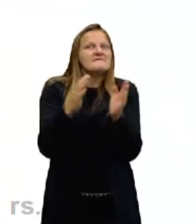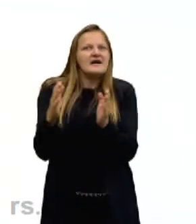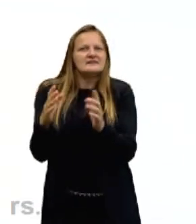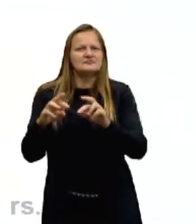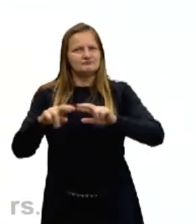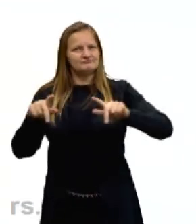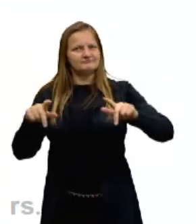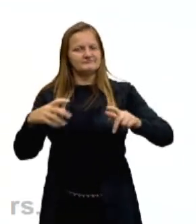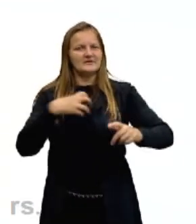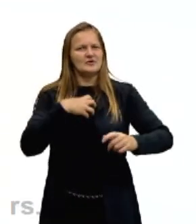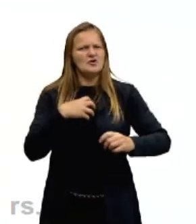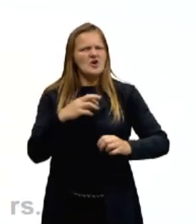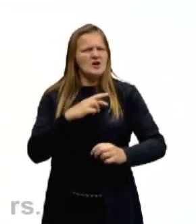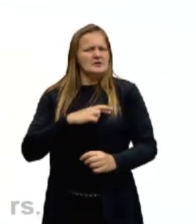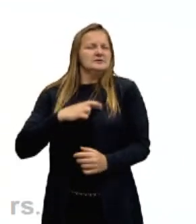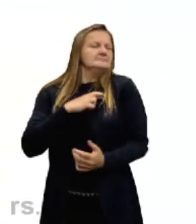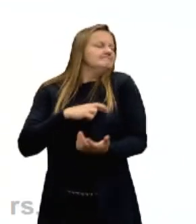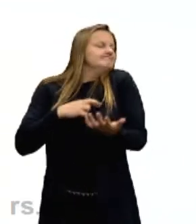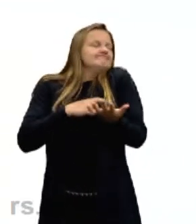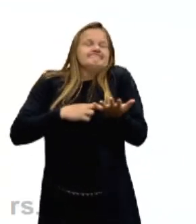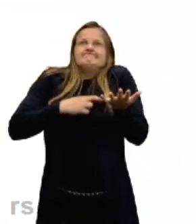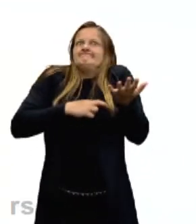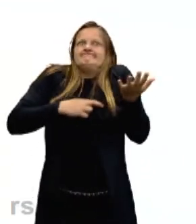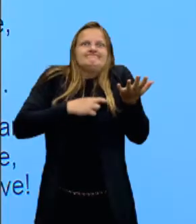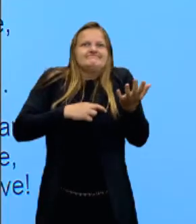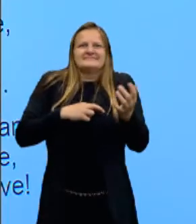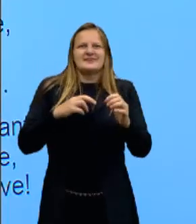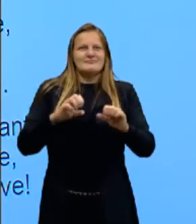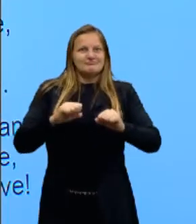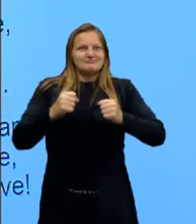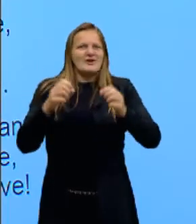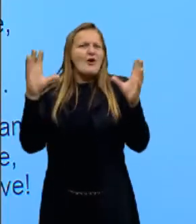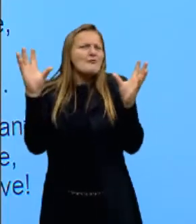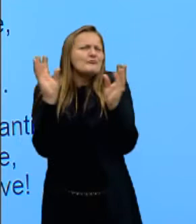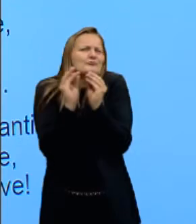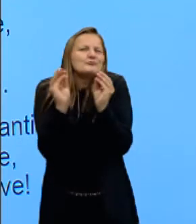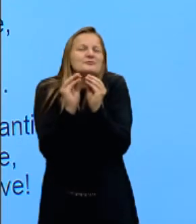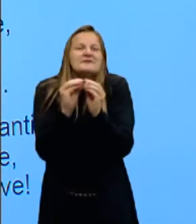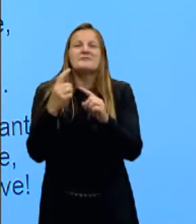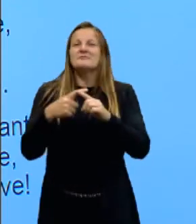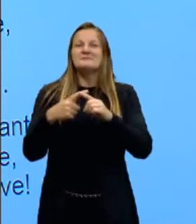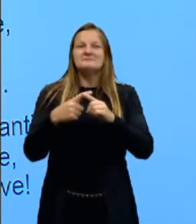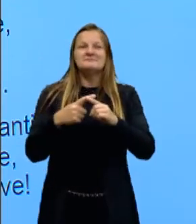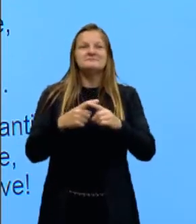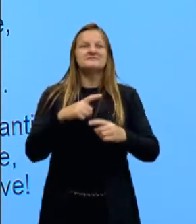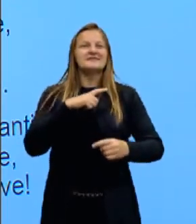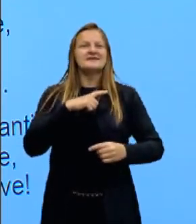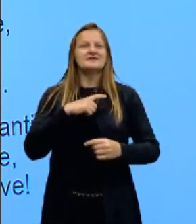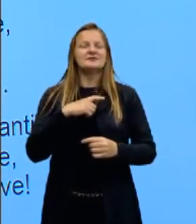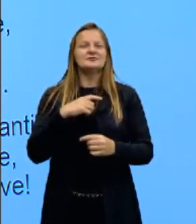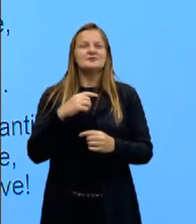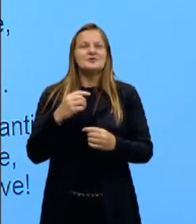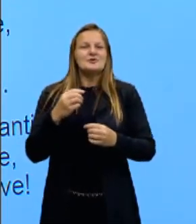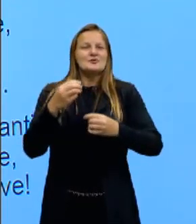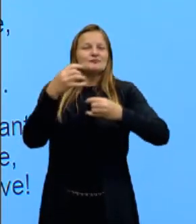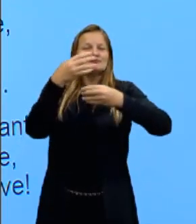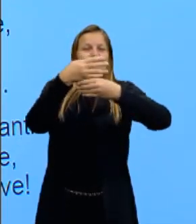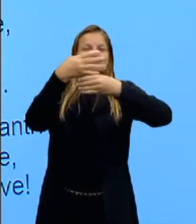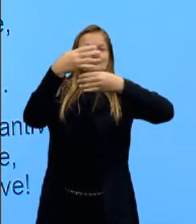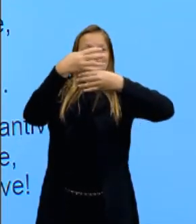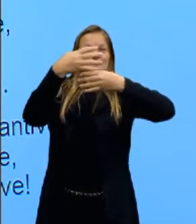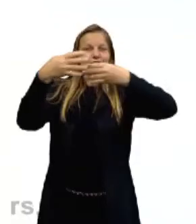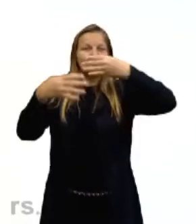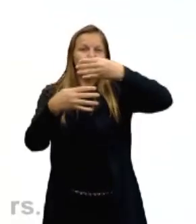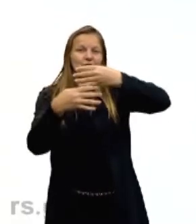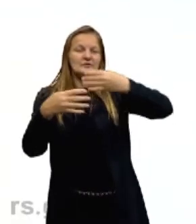do ultra-romantismo né que a gente acabou de ver o resuminho você tô vendo que ele tá é um suplemento que ele tá dizendo